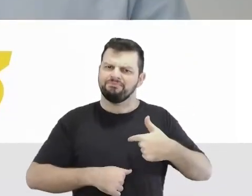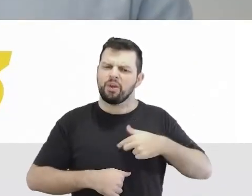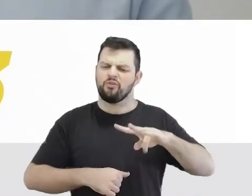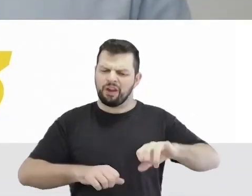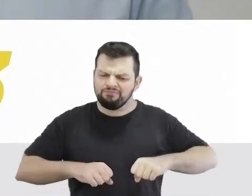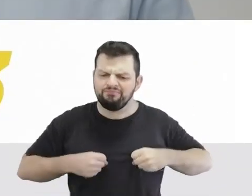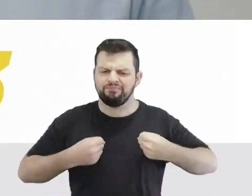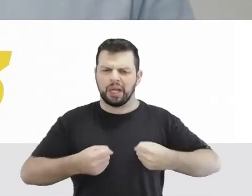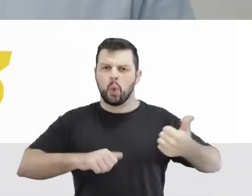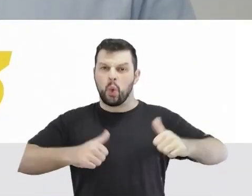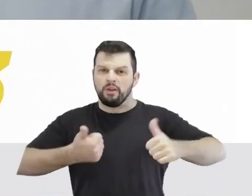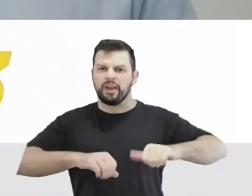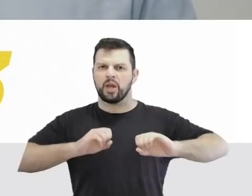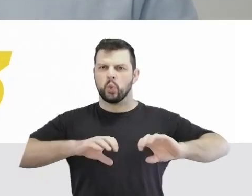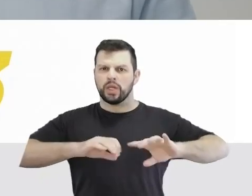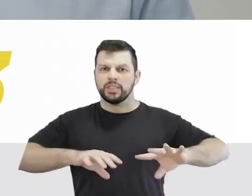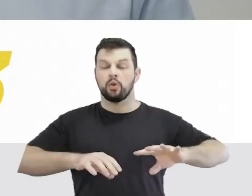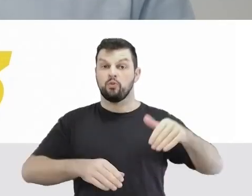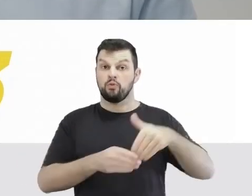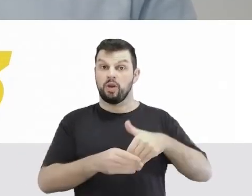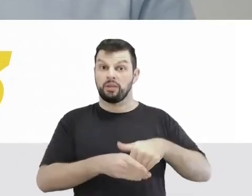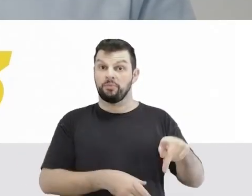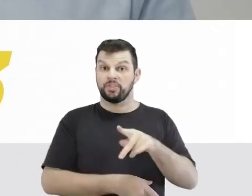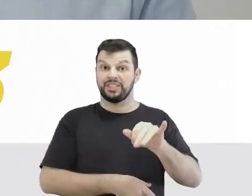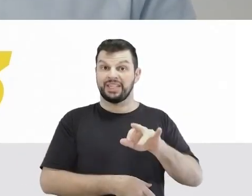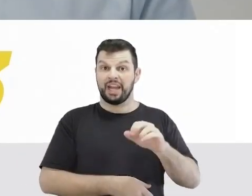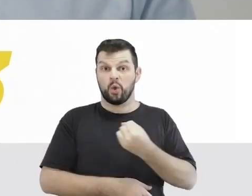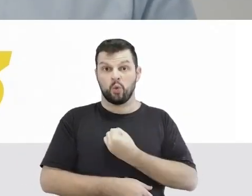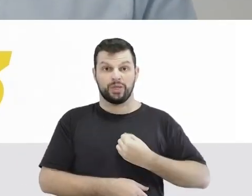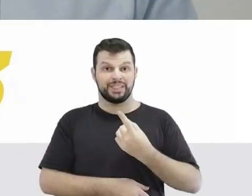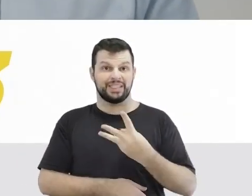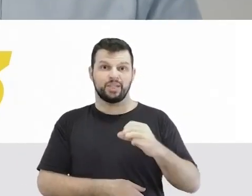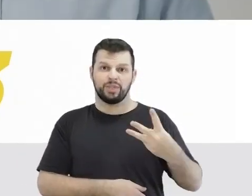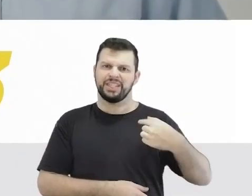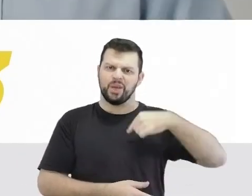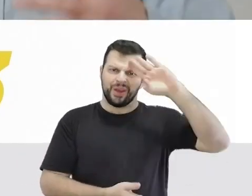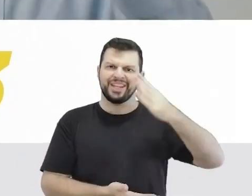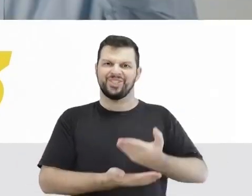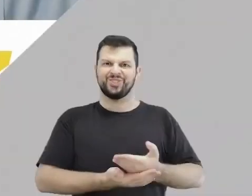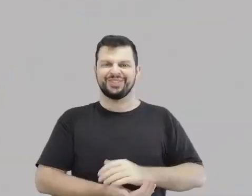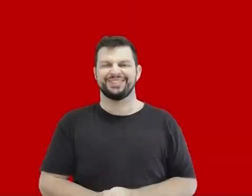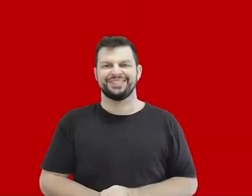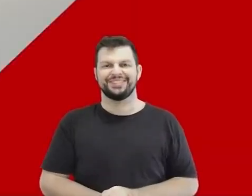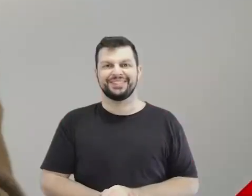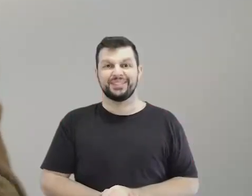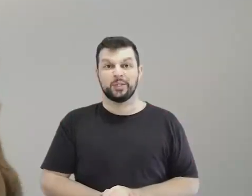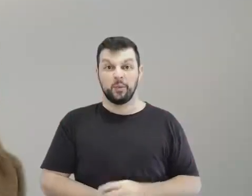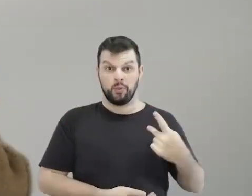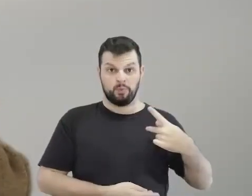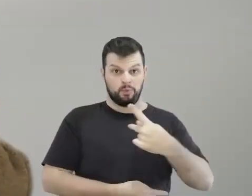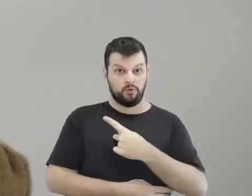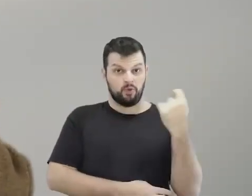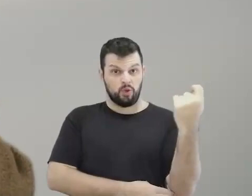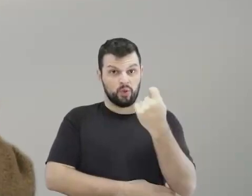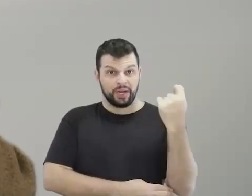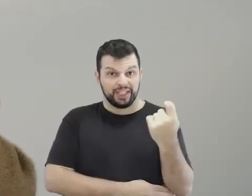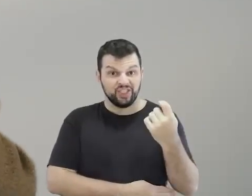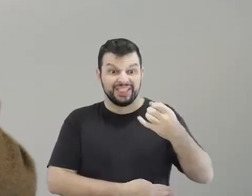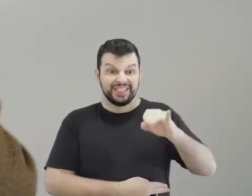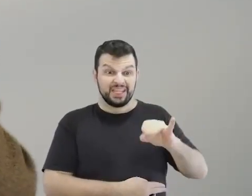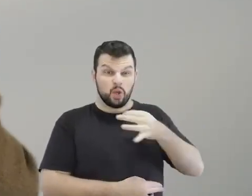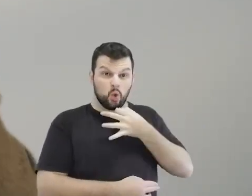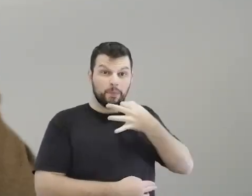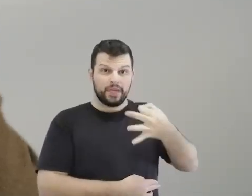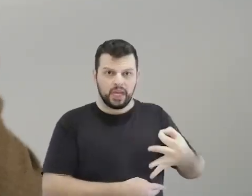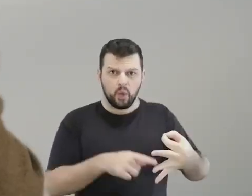vou defender a qualificação da educação. Vote Professor Israel, 1303. Eu acredito. Para o povo do Rio Grande, a